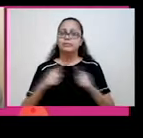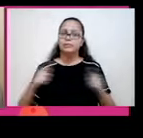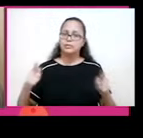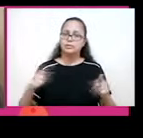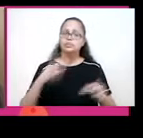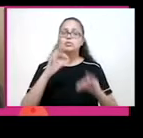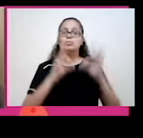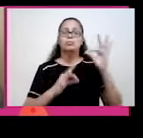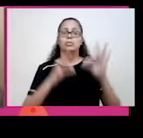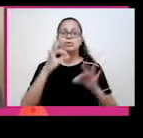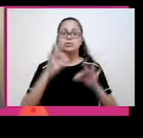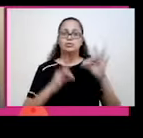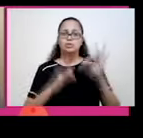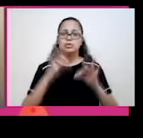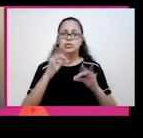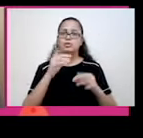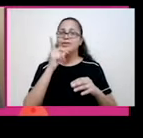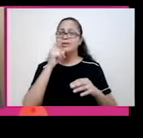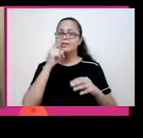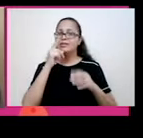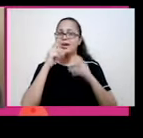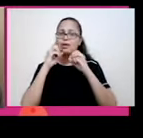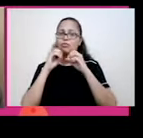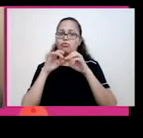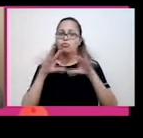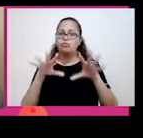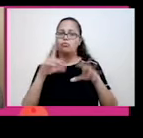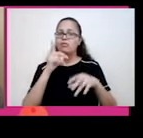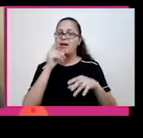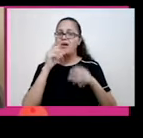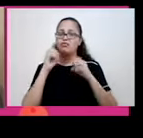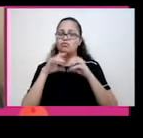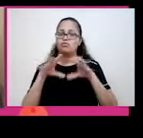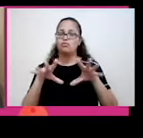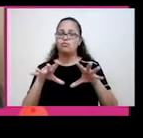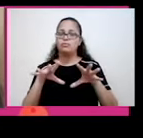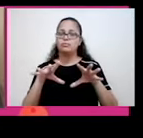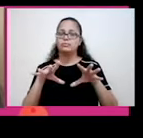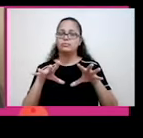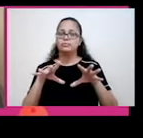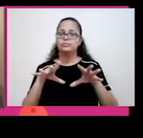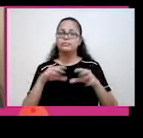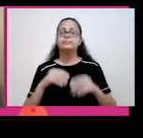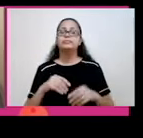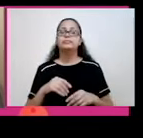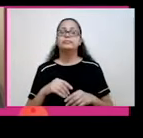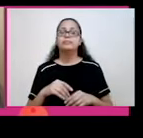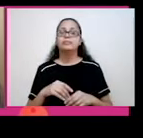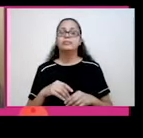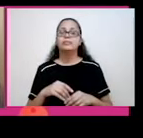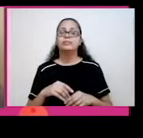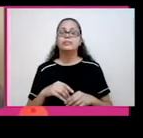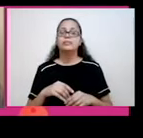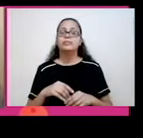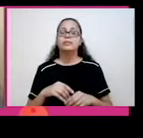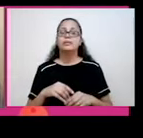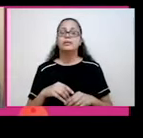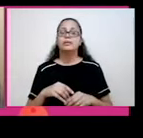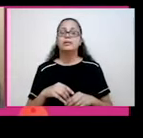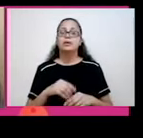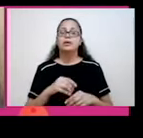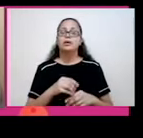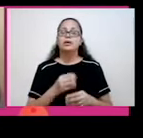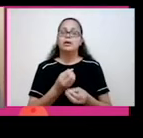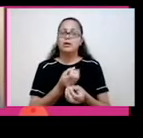de irrigação e recuperação do solo, né? Ou seja, formas de levar a água nessa região em que é escassa a água e de recuperar